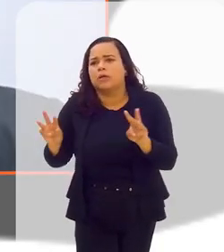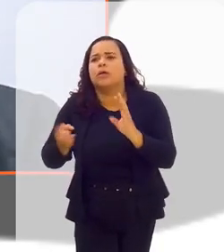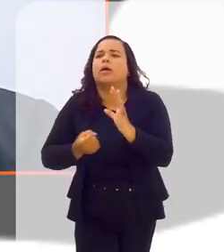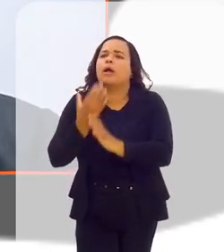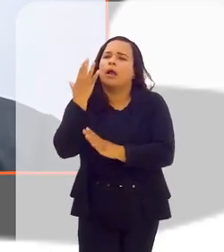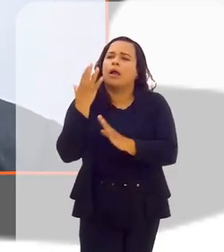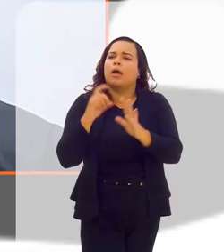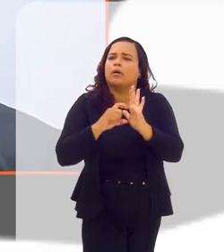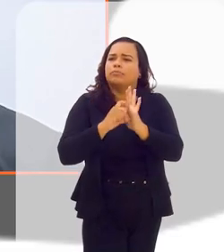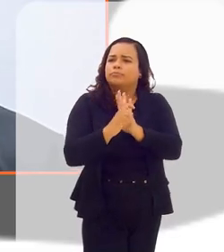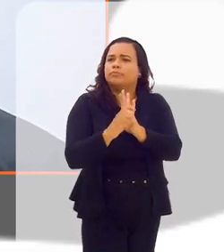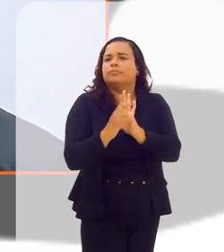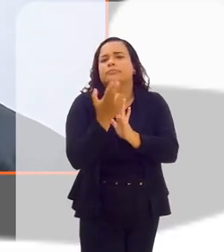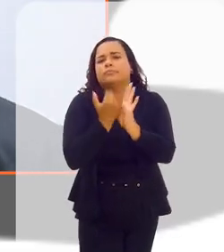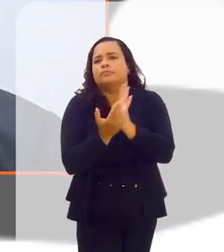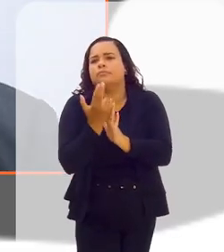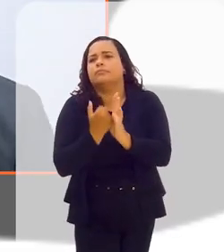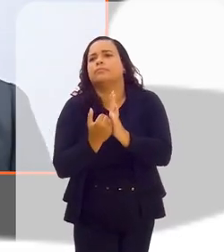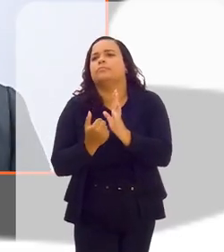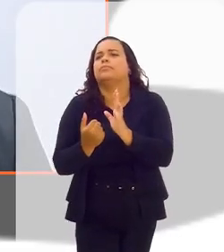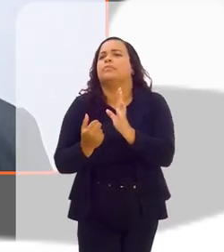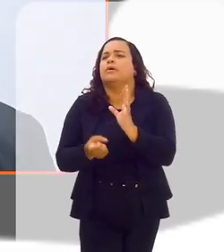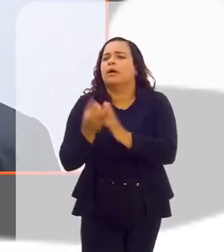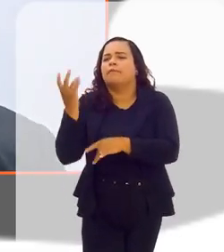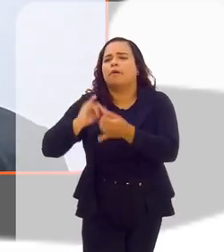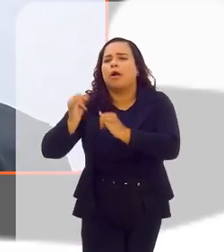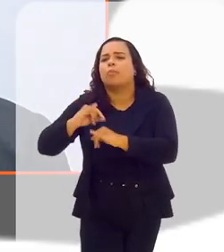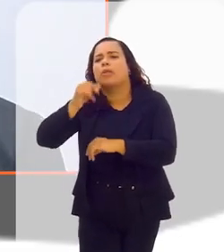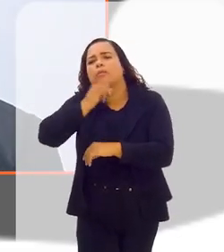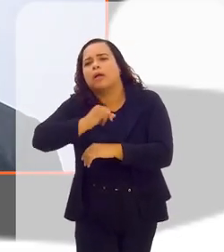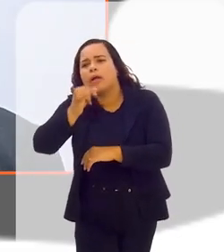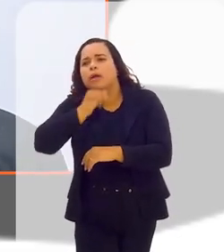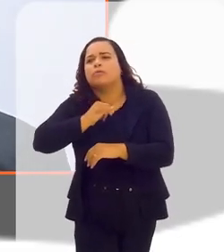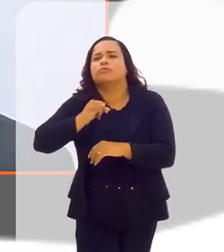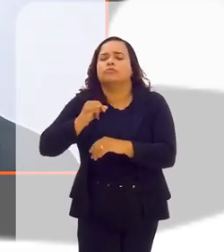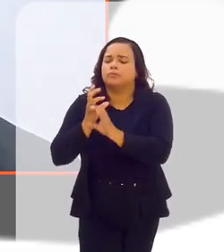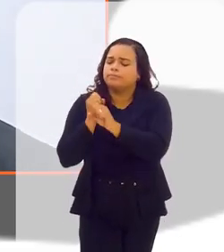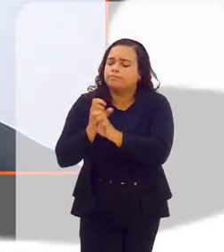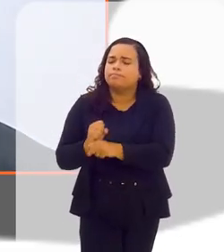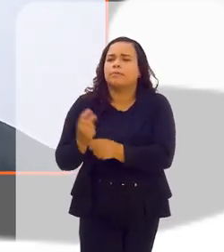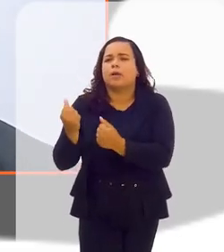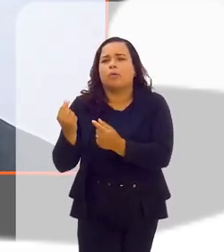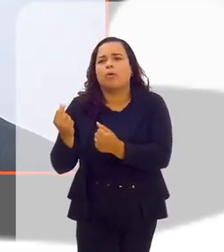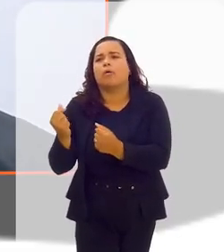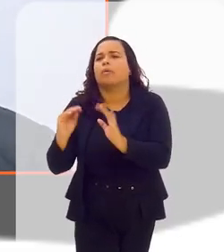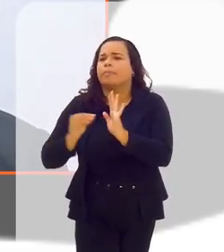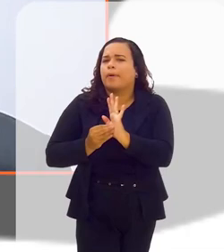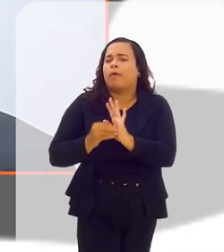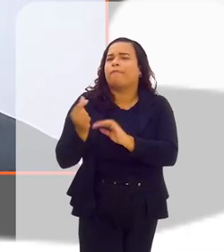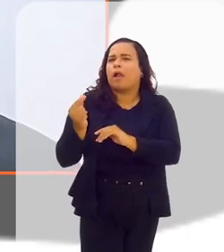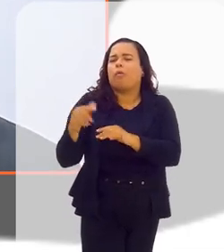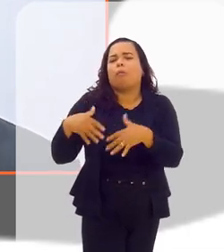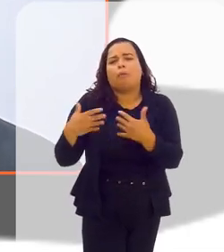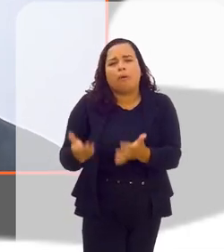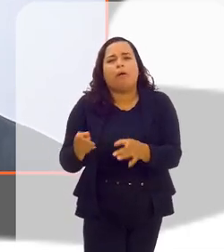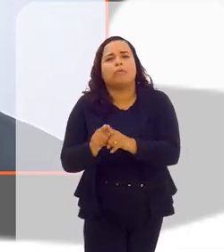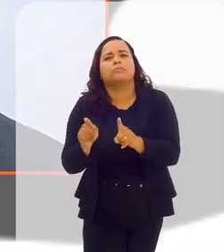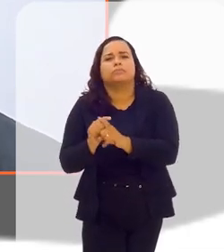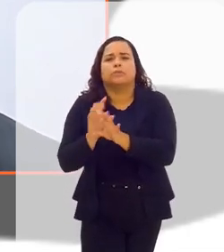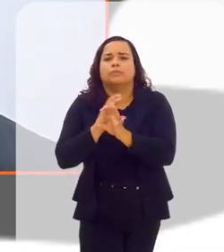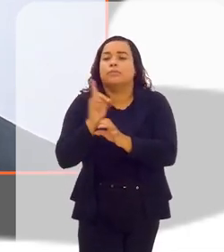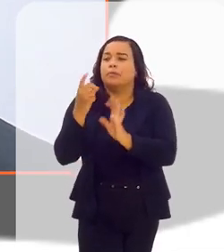sociais, criação do layout, desenvolvimento das fórmulas, o teste, levantamento dos custos,